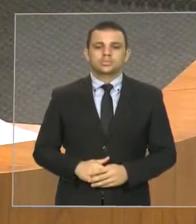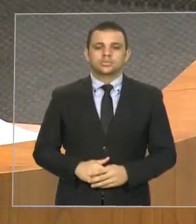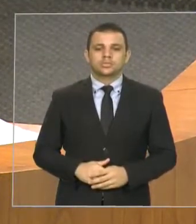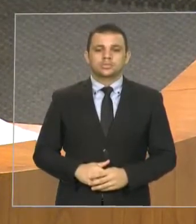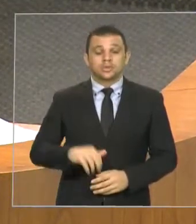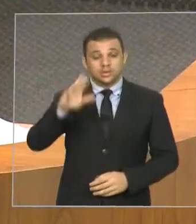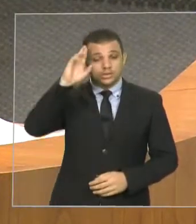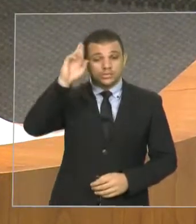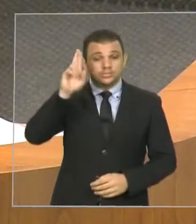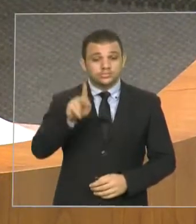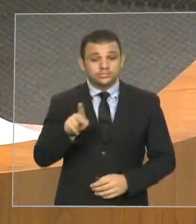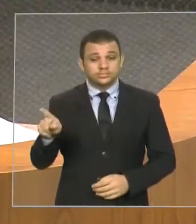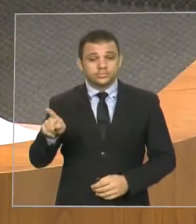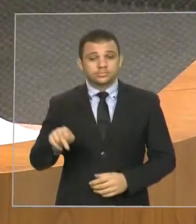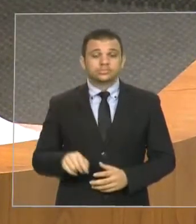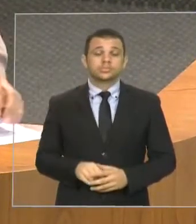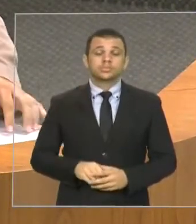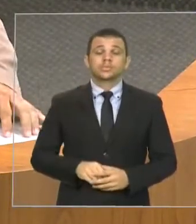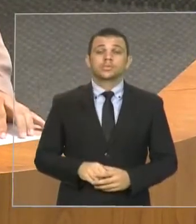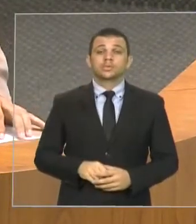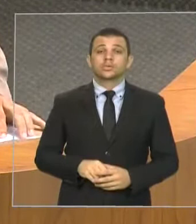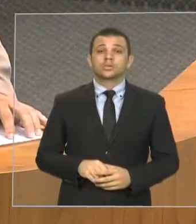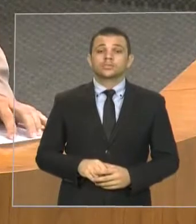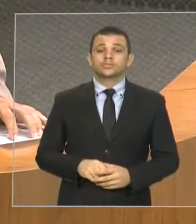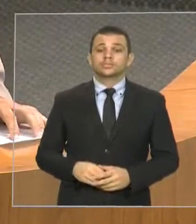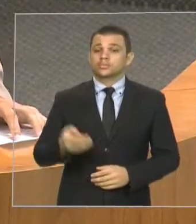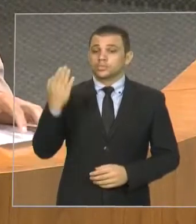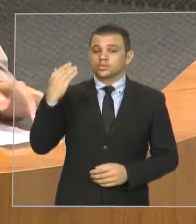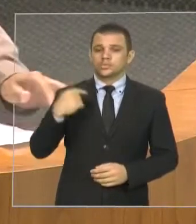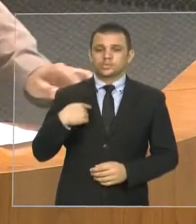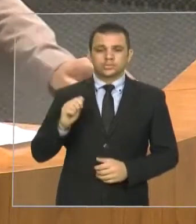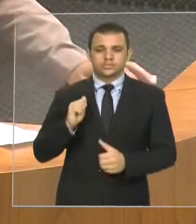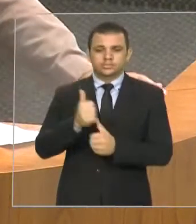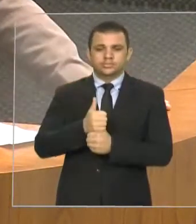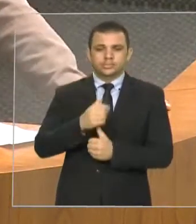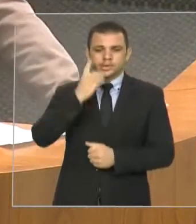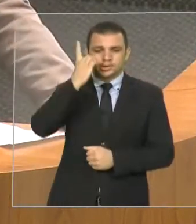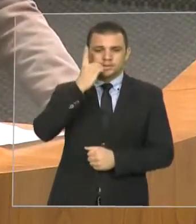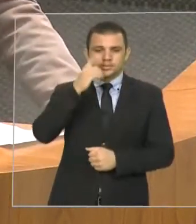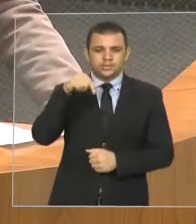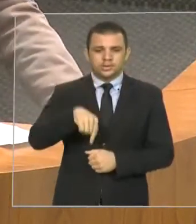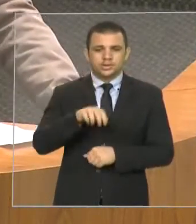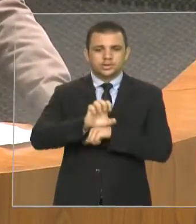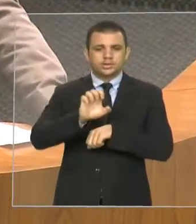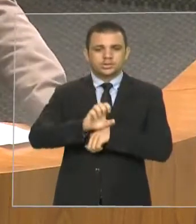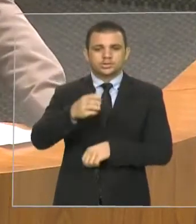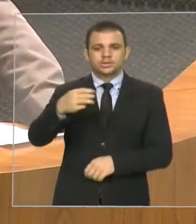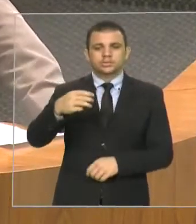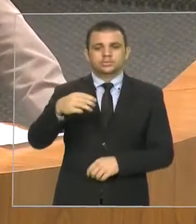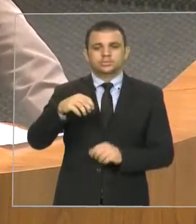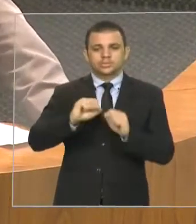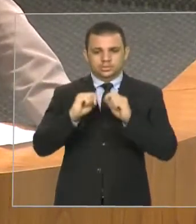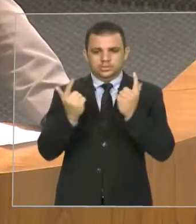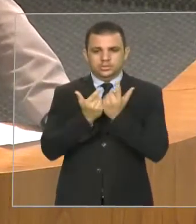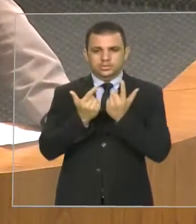Senhor presidente, quando assumimos uma vaga na Assembleia Legislativa do Estado do Maranhão, representando o Poder Legislativo do nosso Estado,